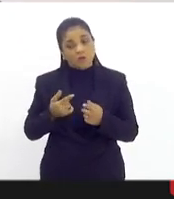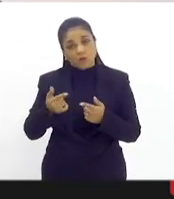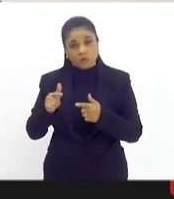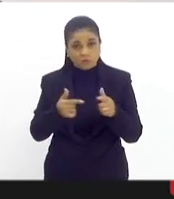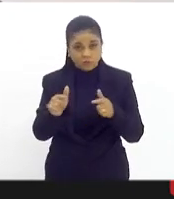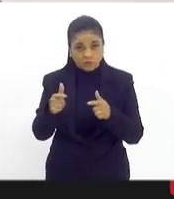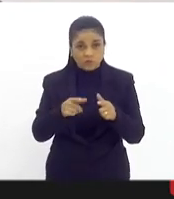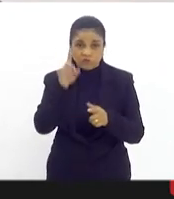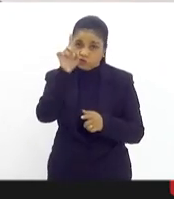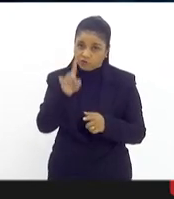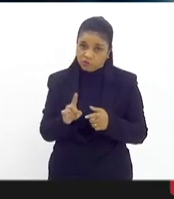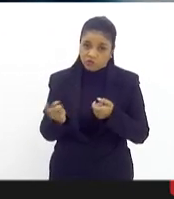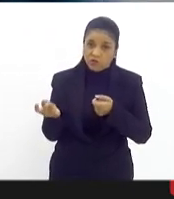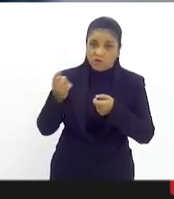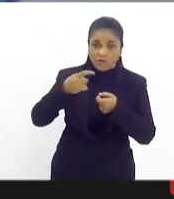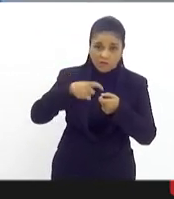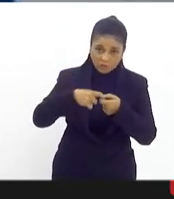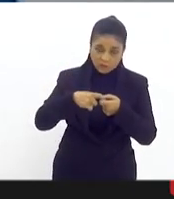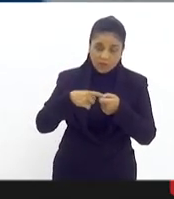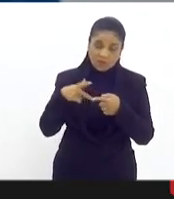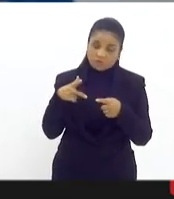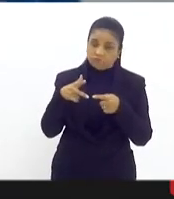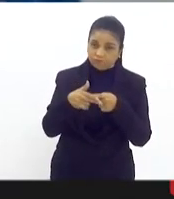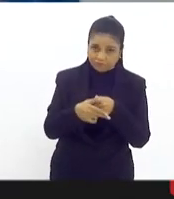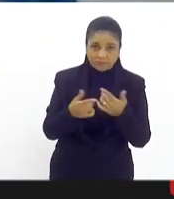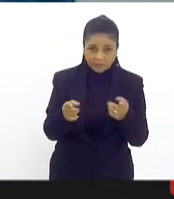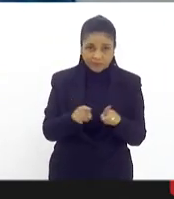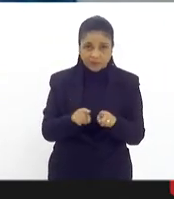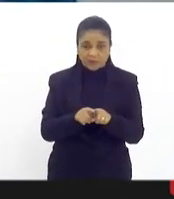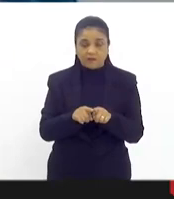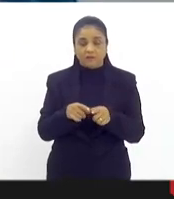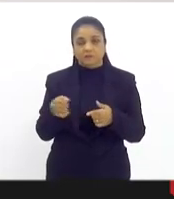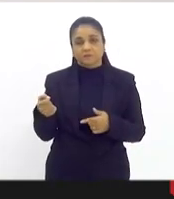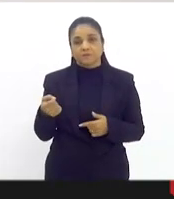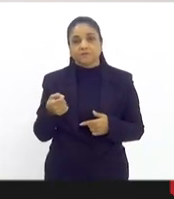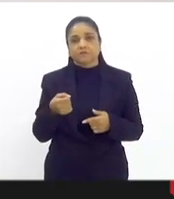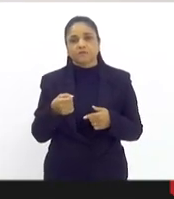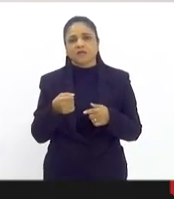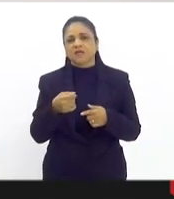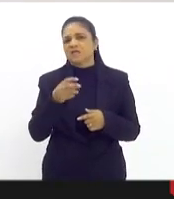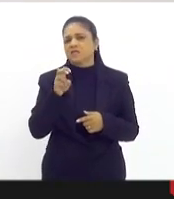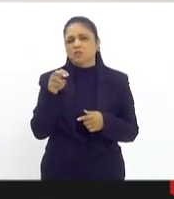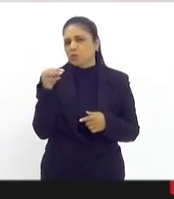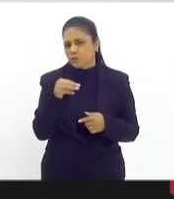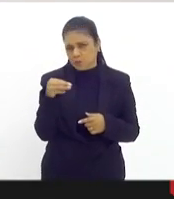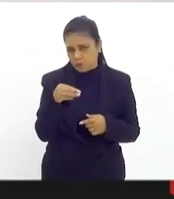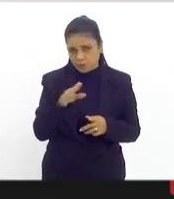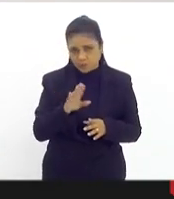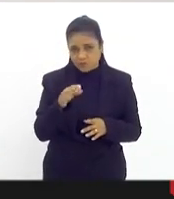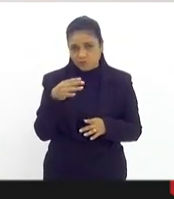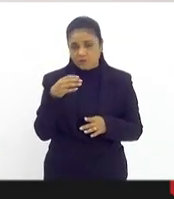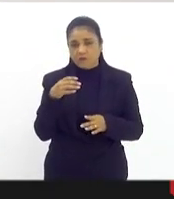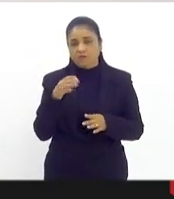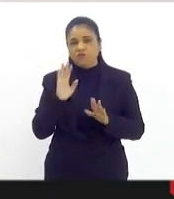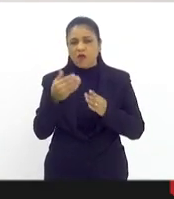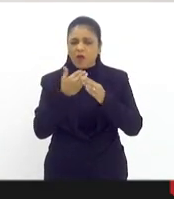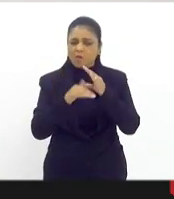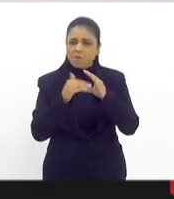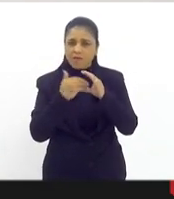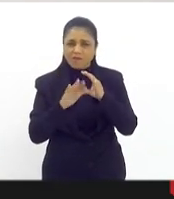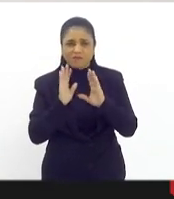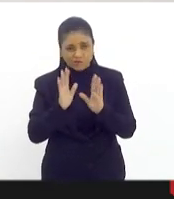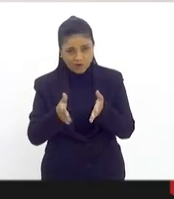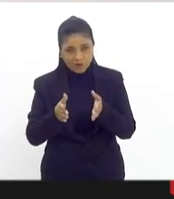também direito a voltar a intervir. Não, mas 5 minutos, então, o que eu vou apresentar são, já considerando que já foi 1,5,